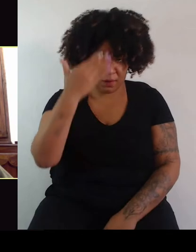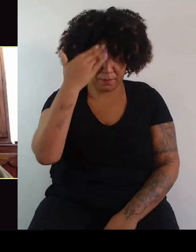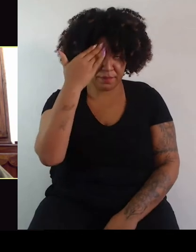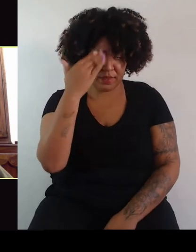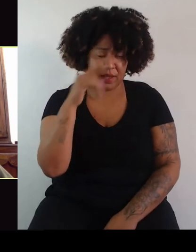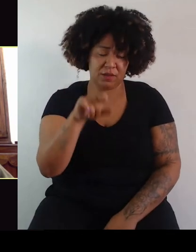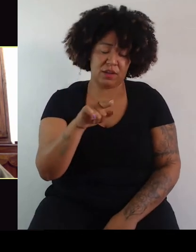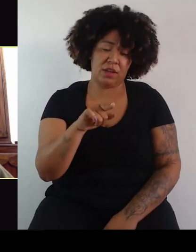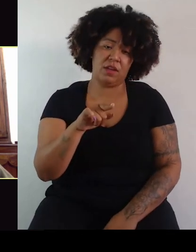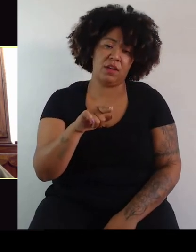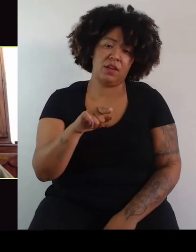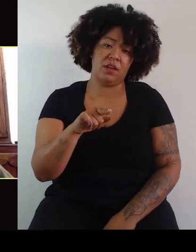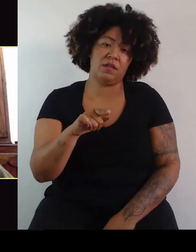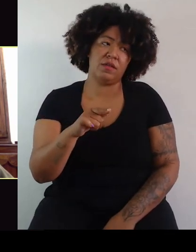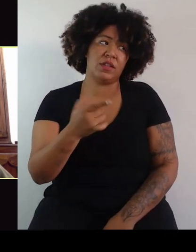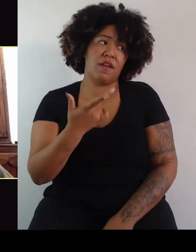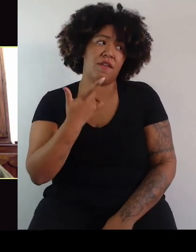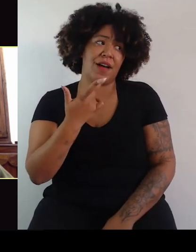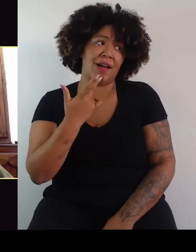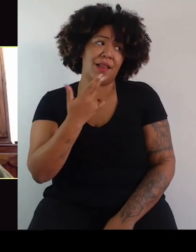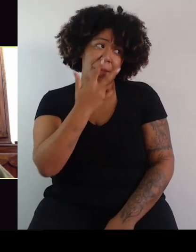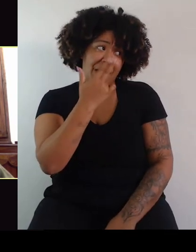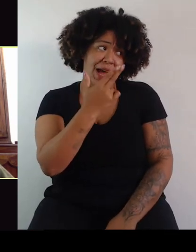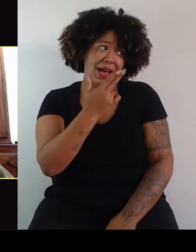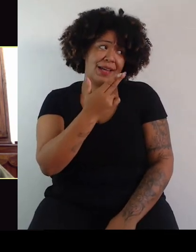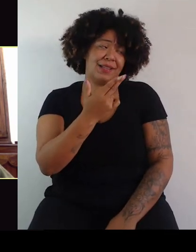diz mas eu não acho